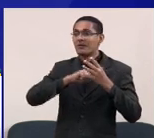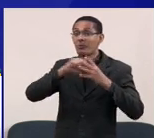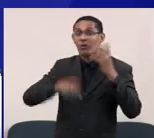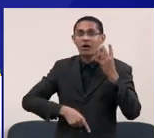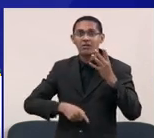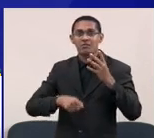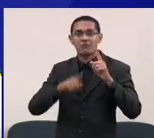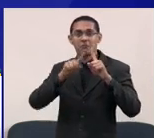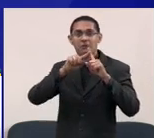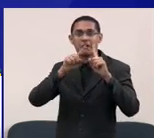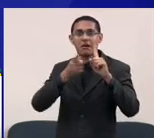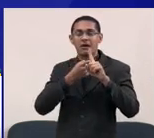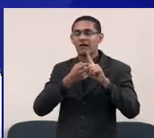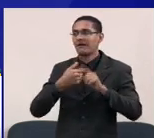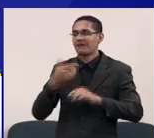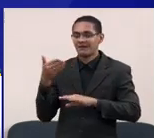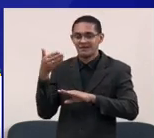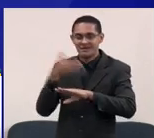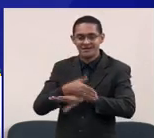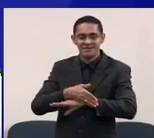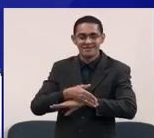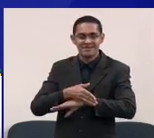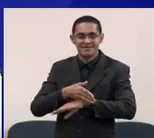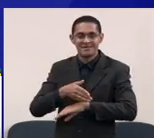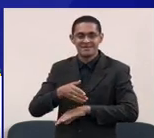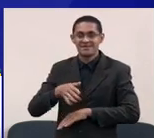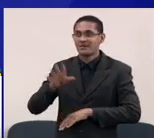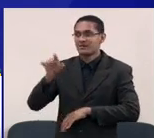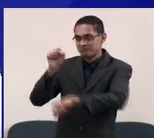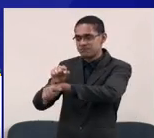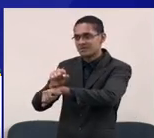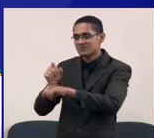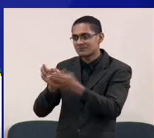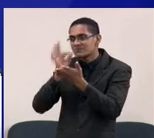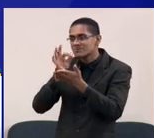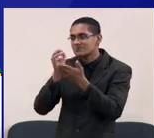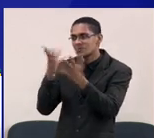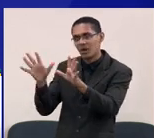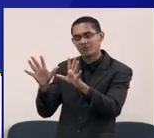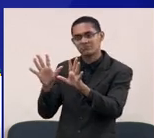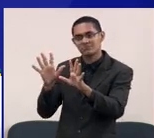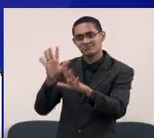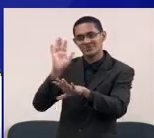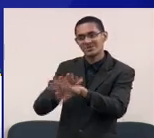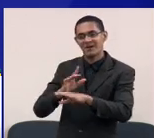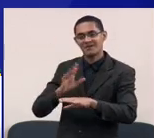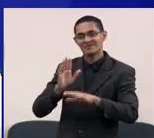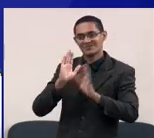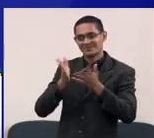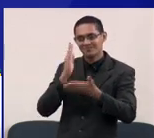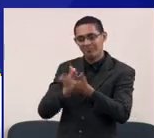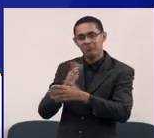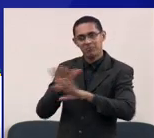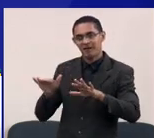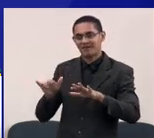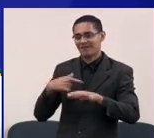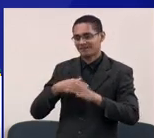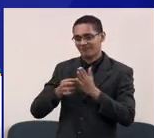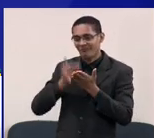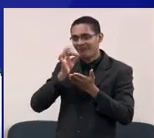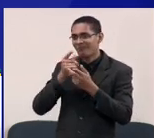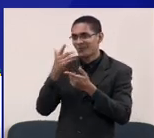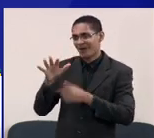deputada, que eu entrei aqui na casa, ele disse: a senhora quer chá? Eu digo: para, que eu já estou no sétimo, pelo amor de Deus. Eu disse para ele: para, que eu já